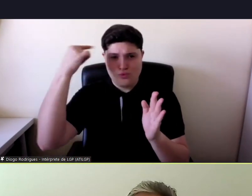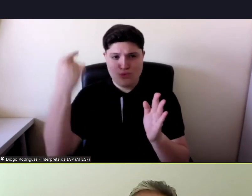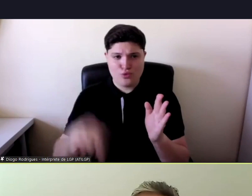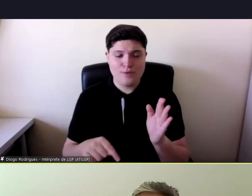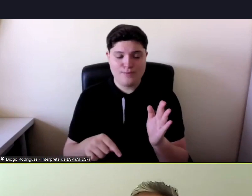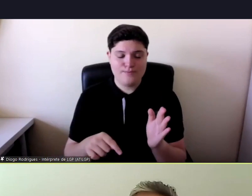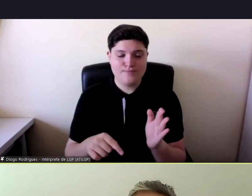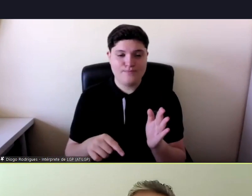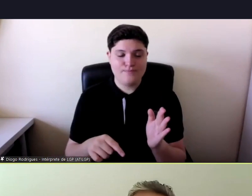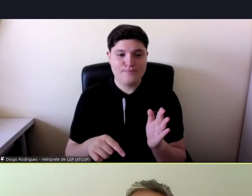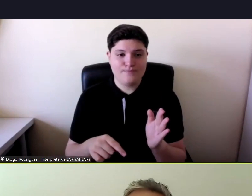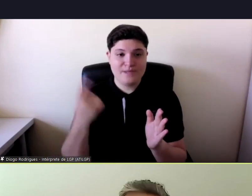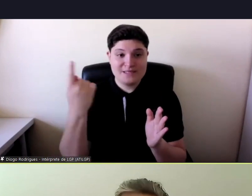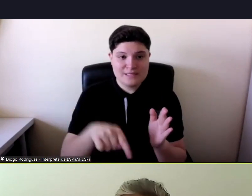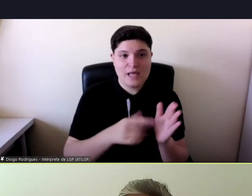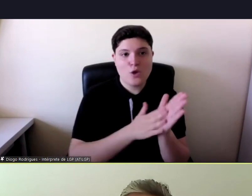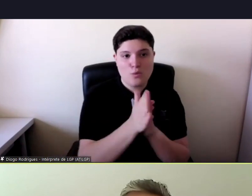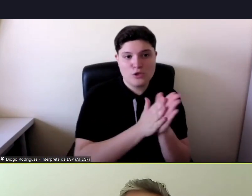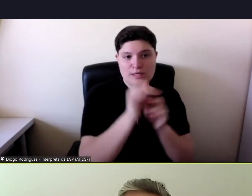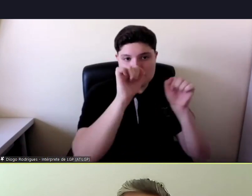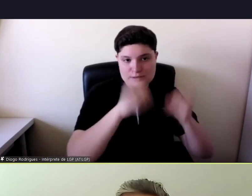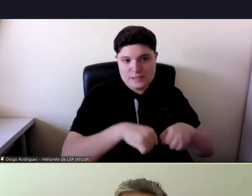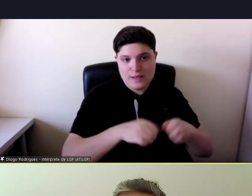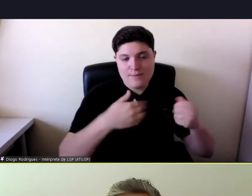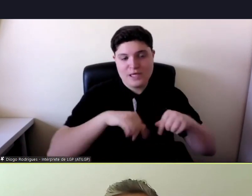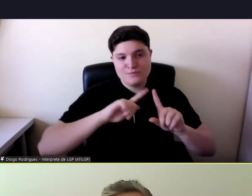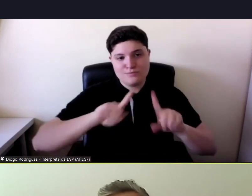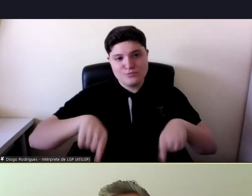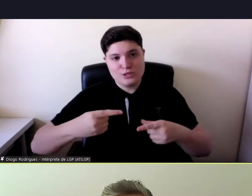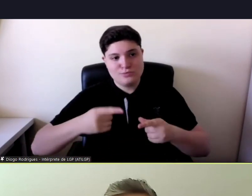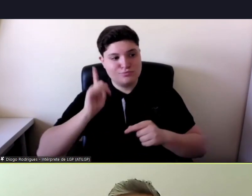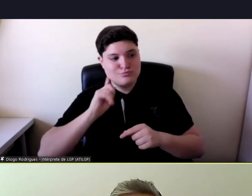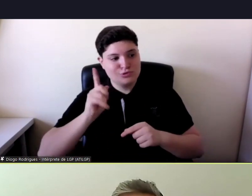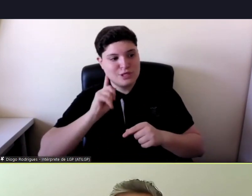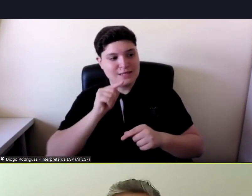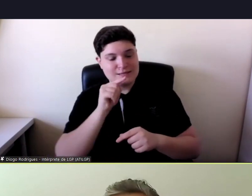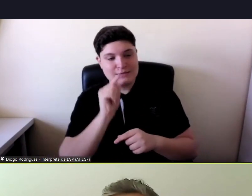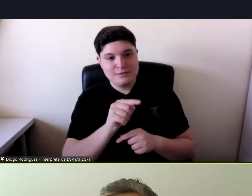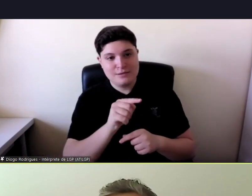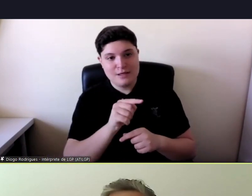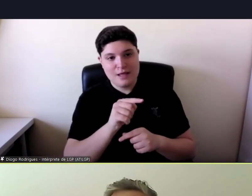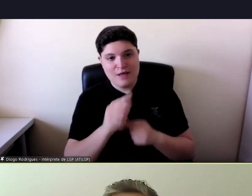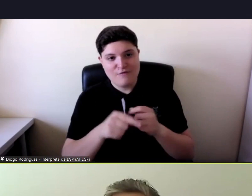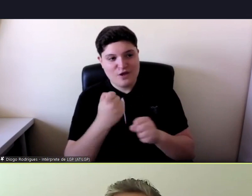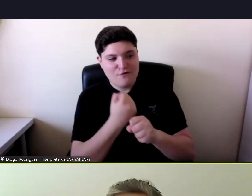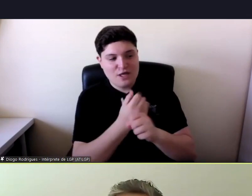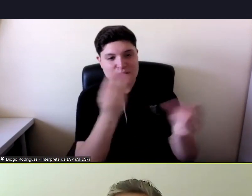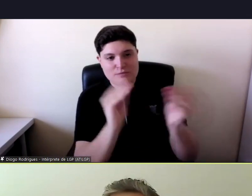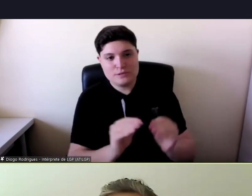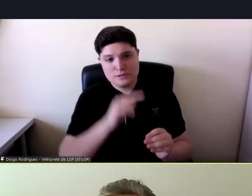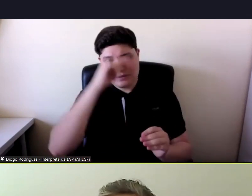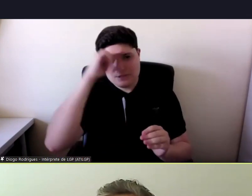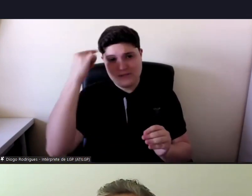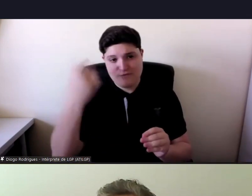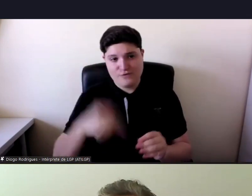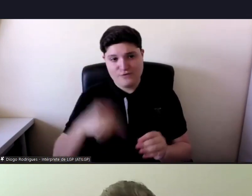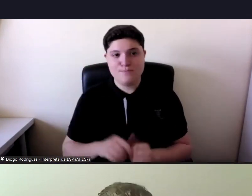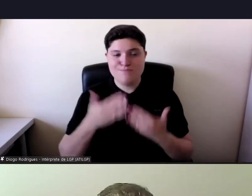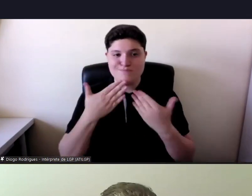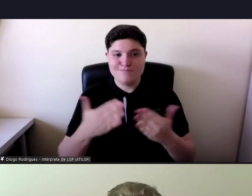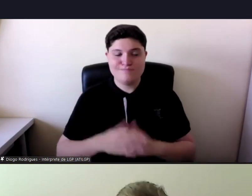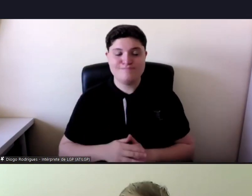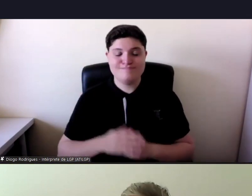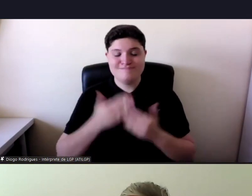realidade e ele não é reconhecido como bem jurídico. Ele é um bem jurídico, ou poderia ser um bem jurídico, como um